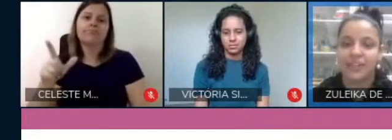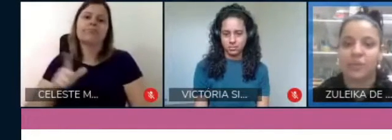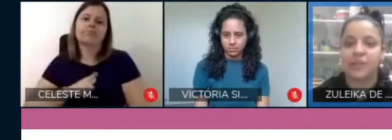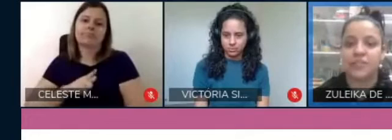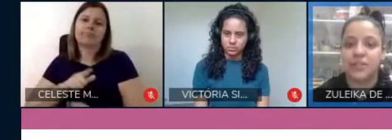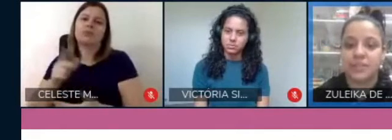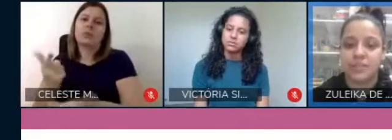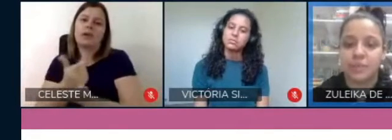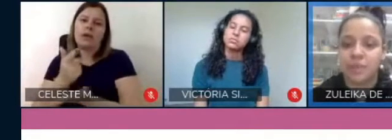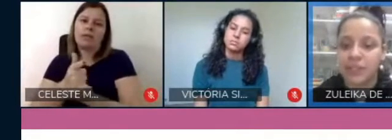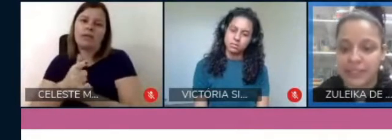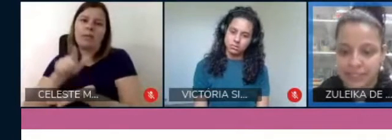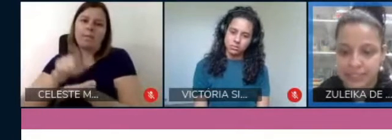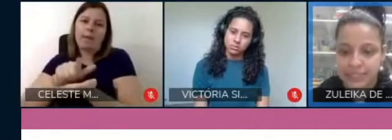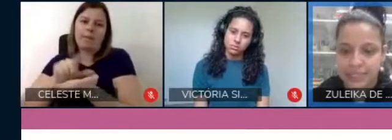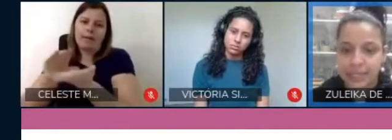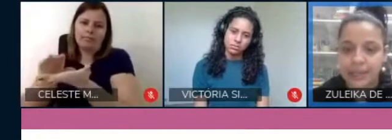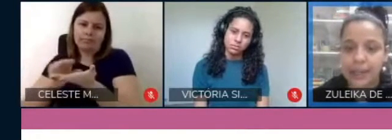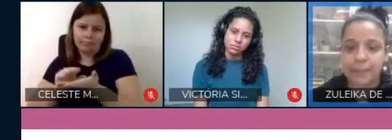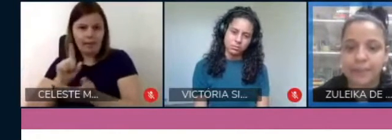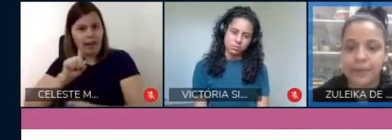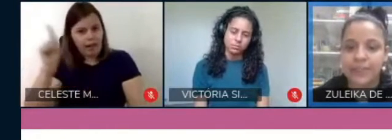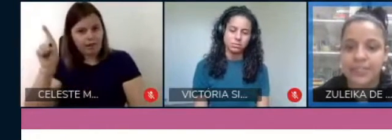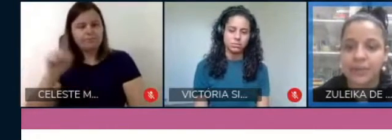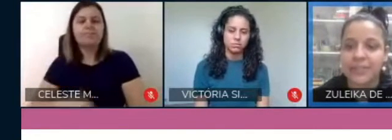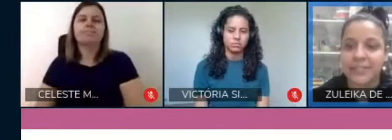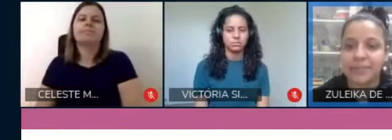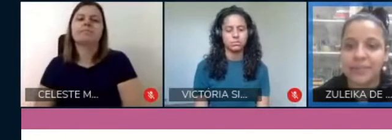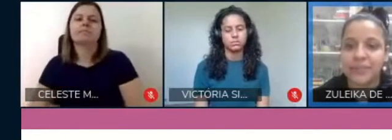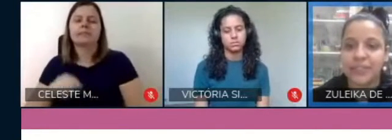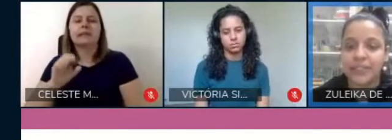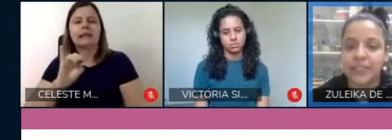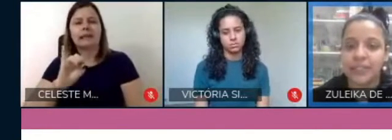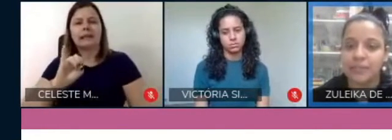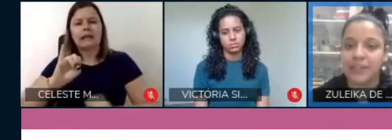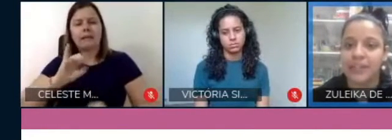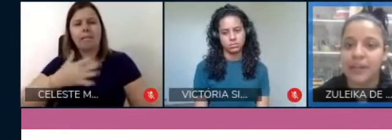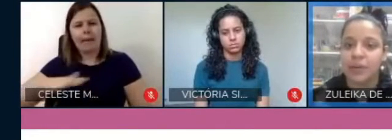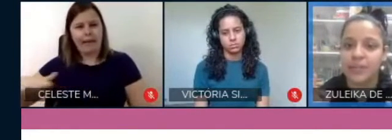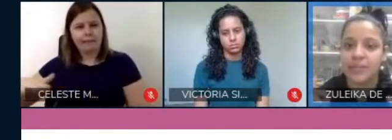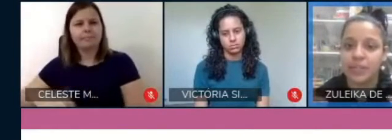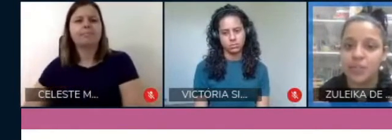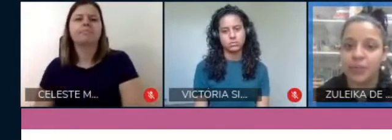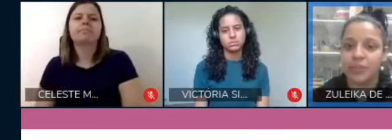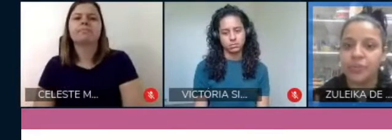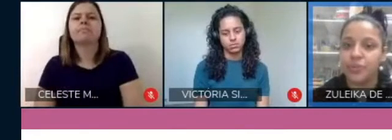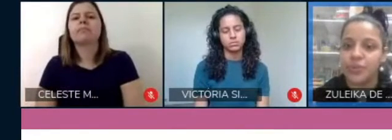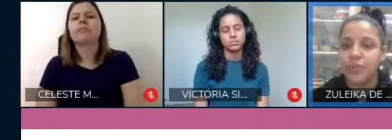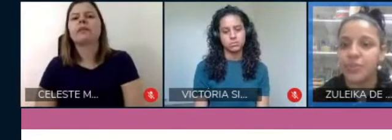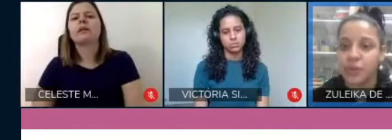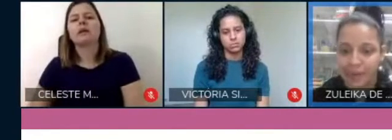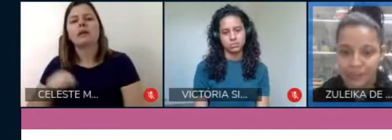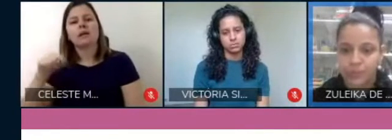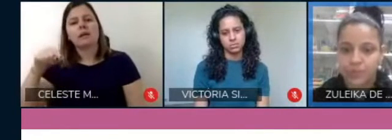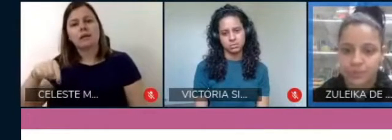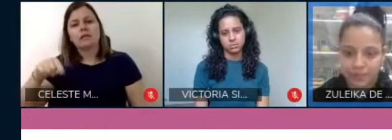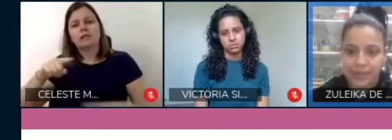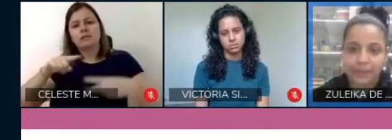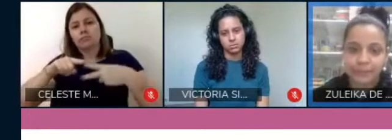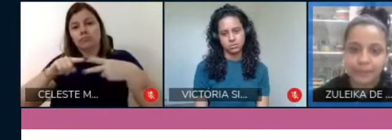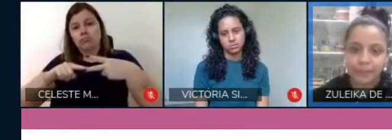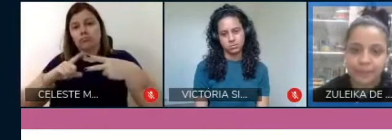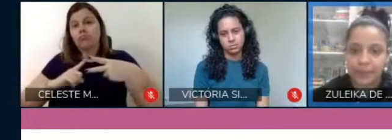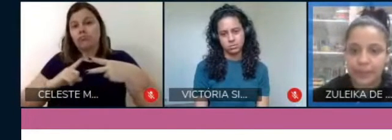Seclimar, né, que é uma das nossas bibliotecas. Então, esse é um exemplo de material que está disponível nos 2